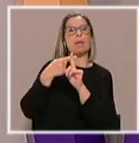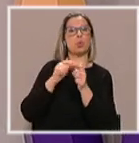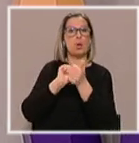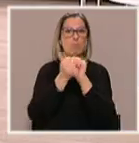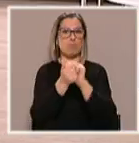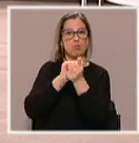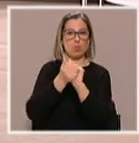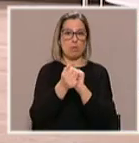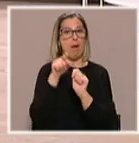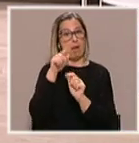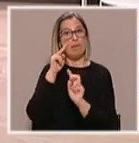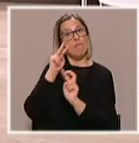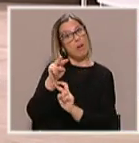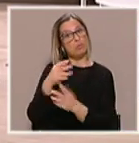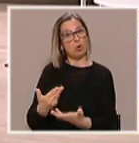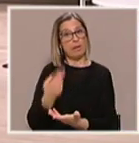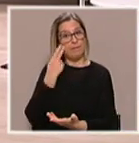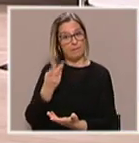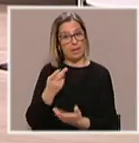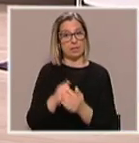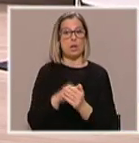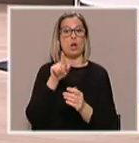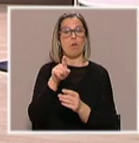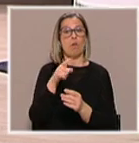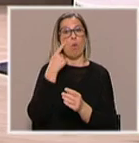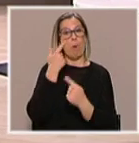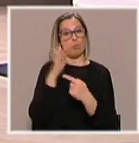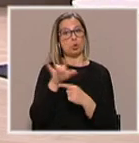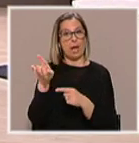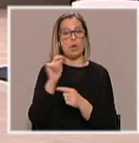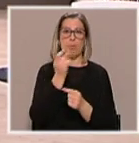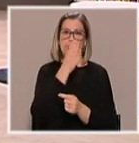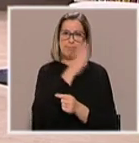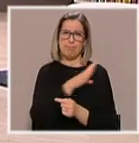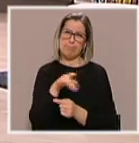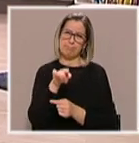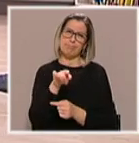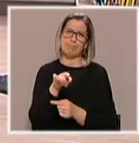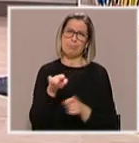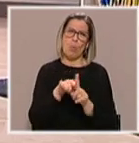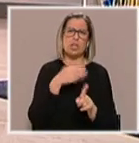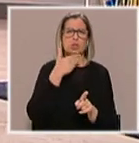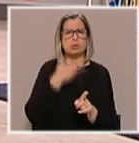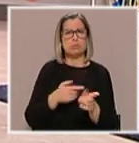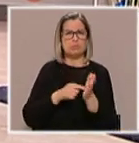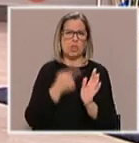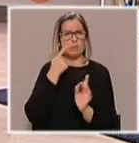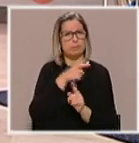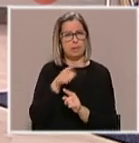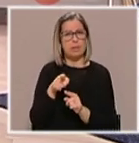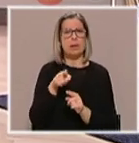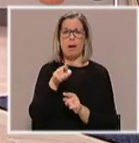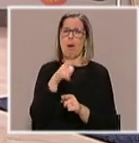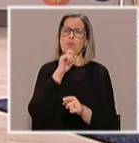agora observar. Então vou-vos passar uma pequena atividade prática, experimental, que é muito facilmente replicável